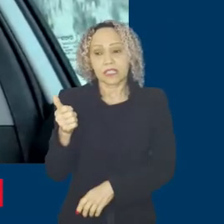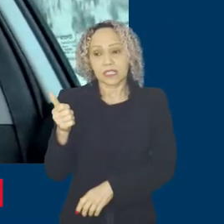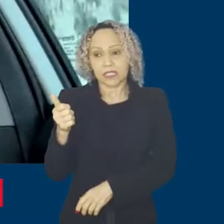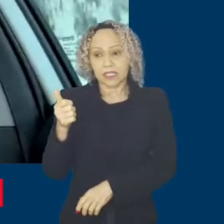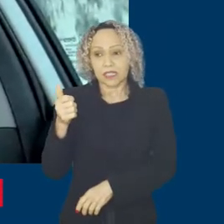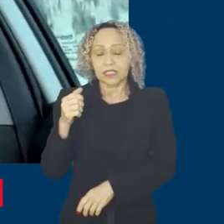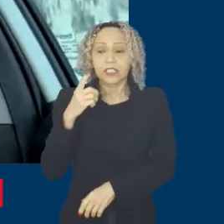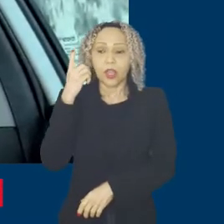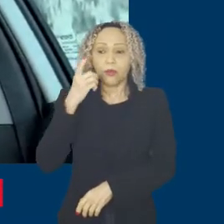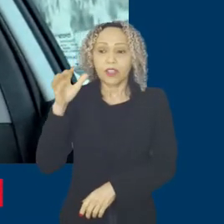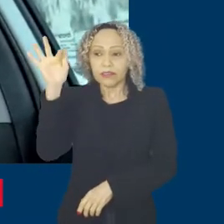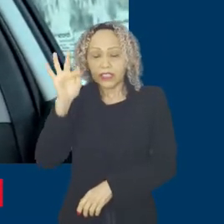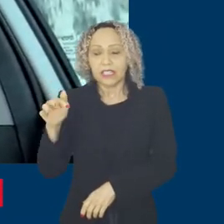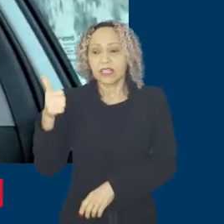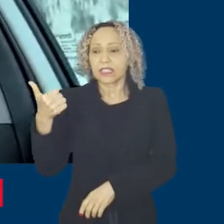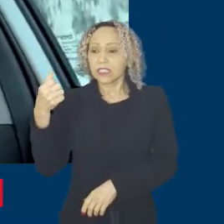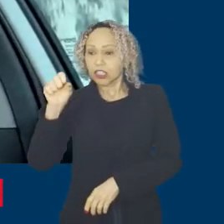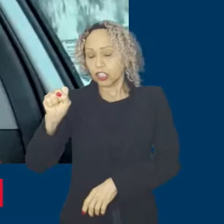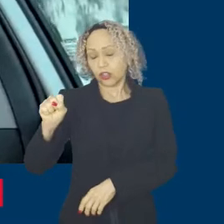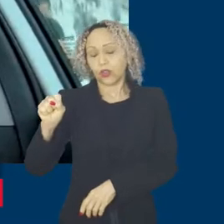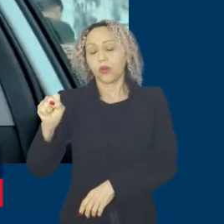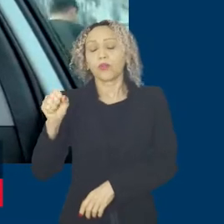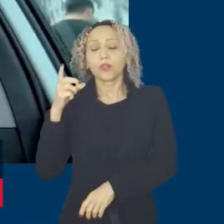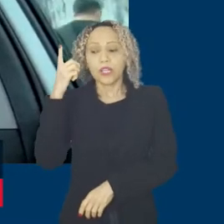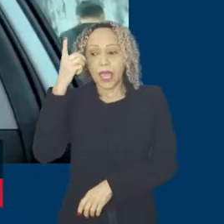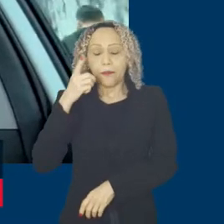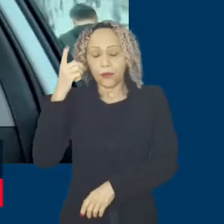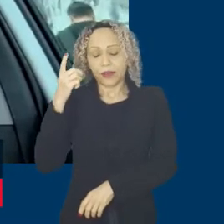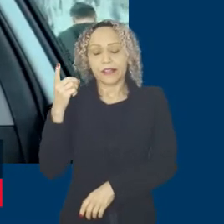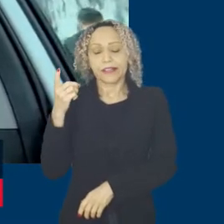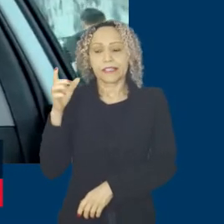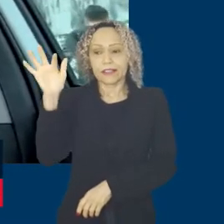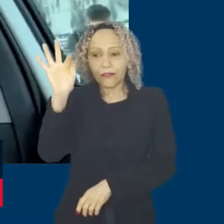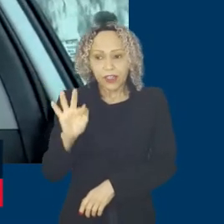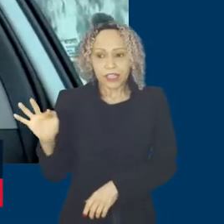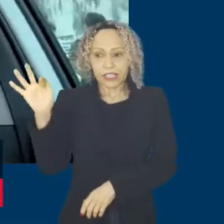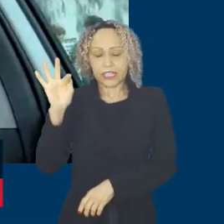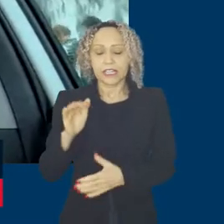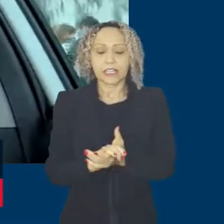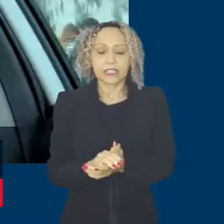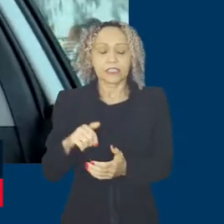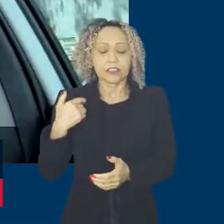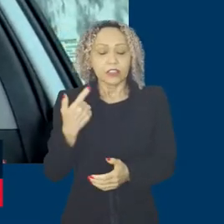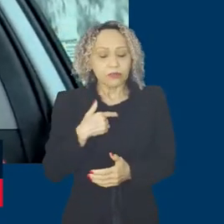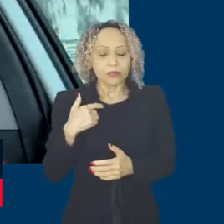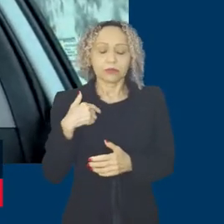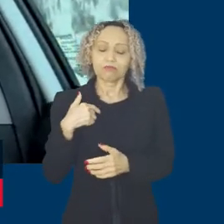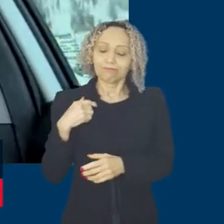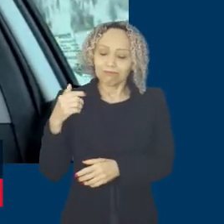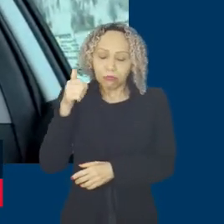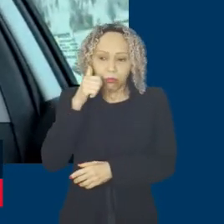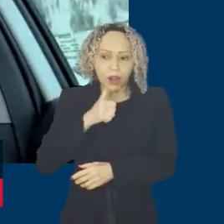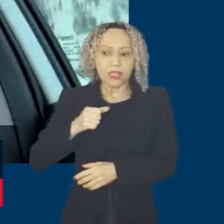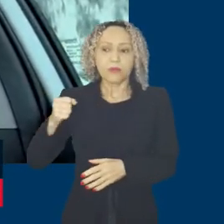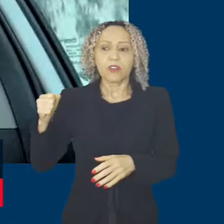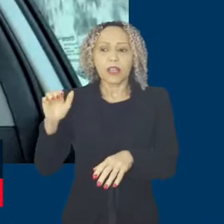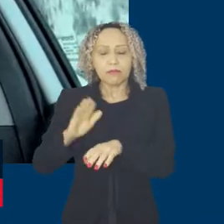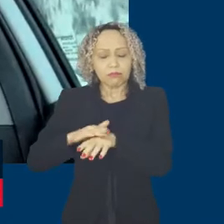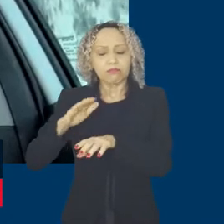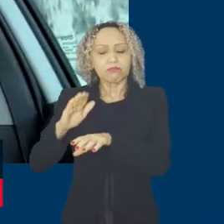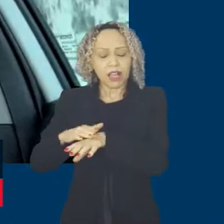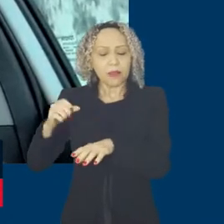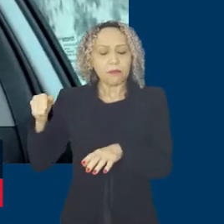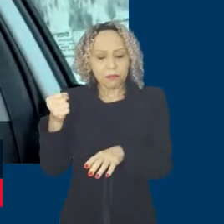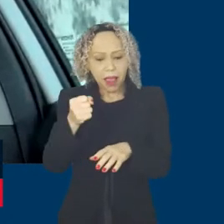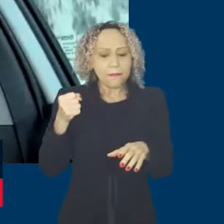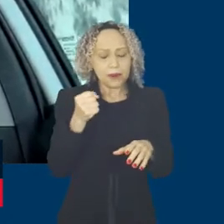gente vem numa crescente de organização, ampliando a presença das mulheres na política. Mas é importante também para a gente